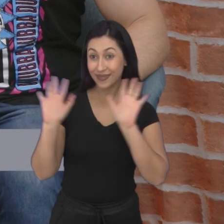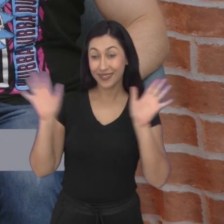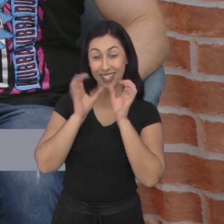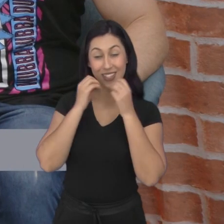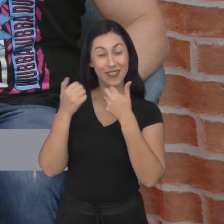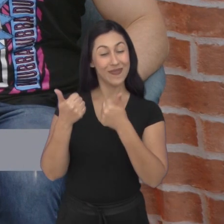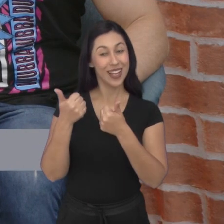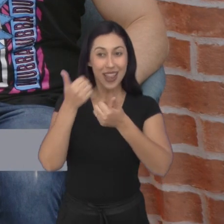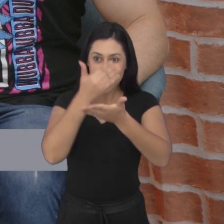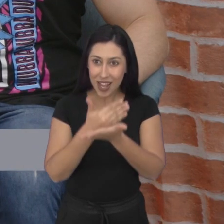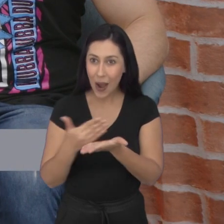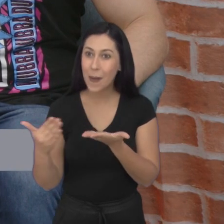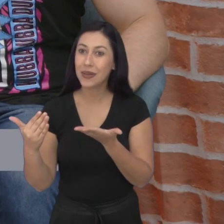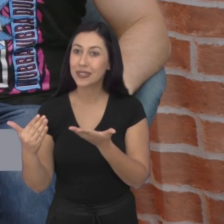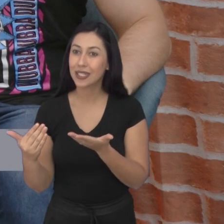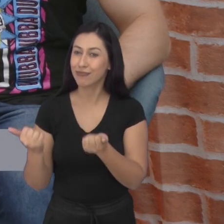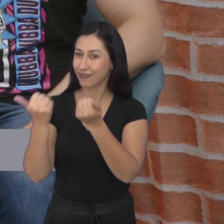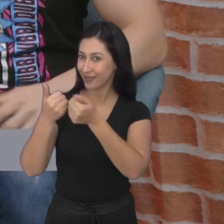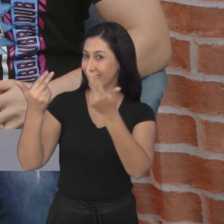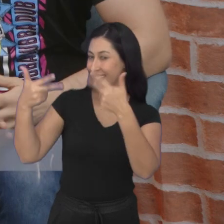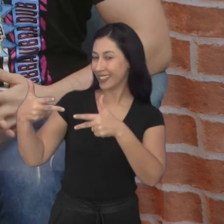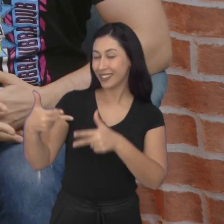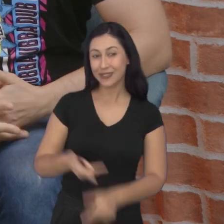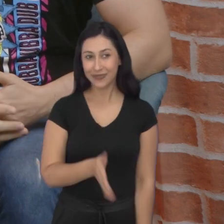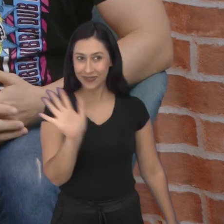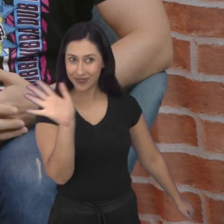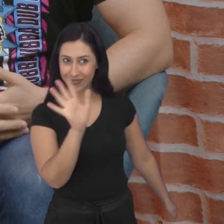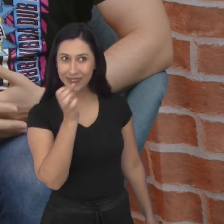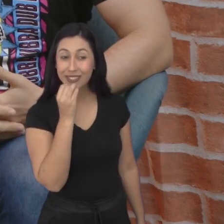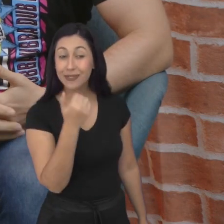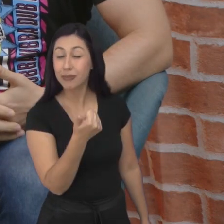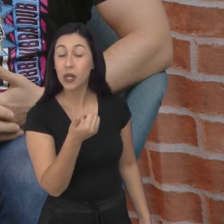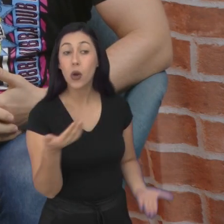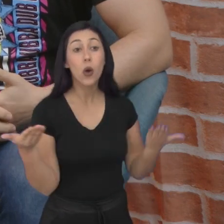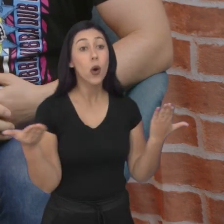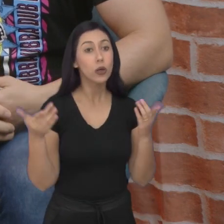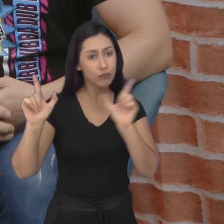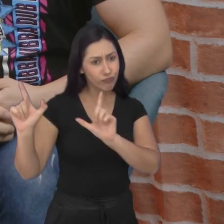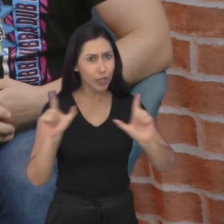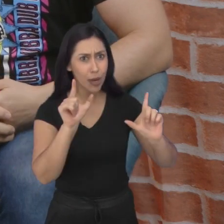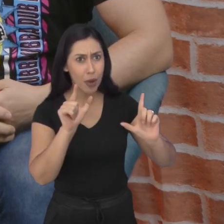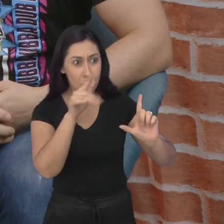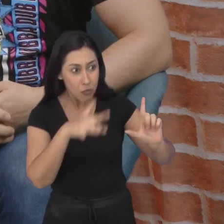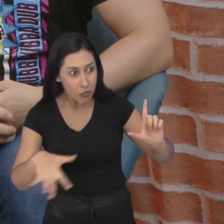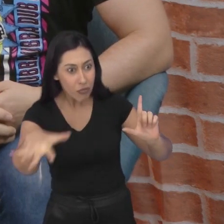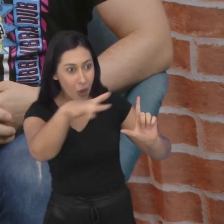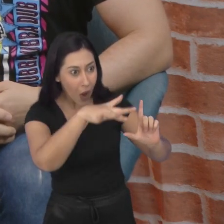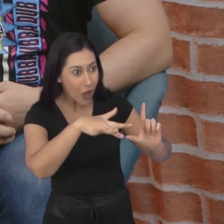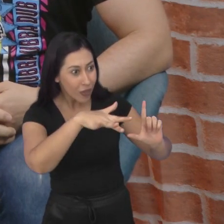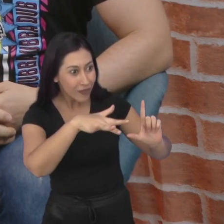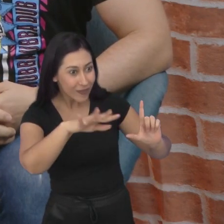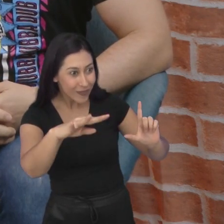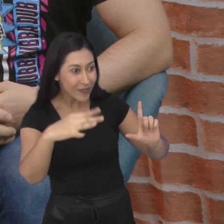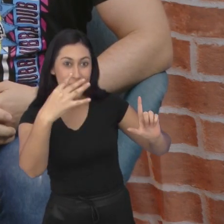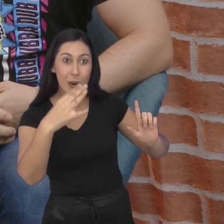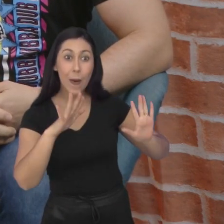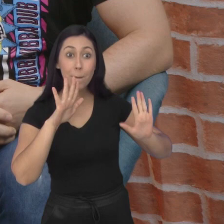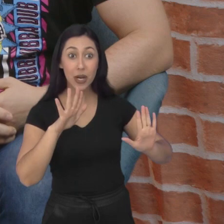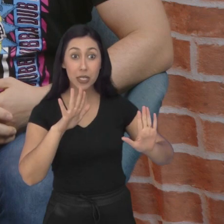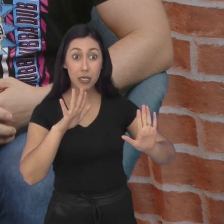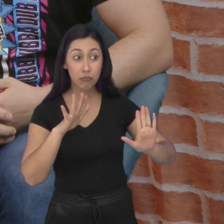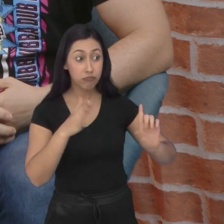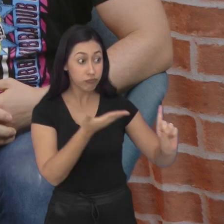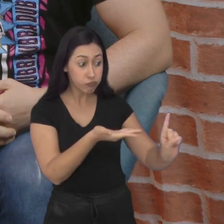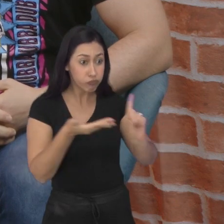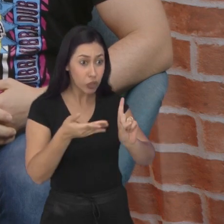aí, tudo bem? Tá começando mais um Tá Ligado. Fala galera, tudo certo? Hoje o programa é pra todo mundo, mas com um cara que faz pinturas